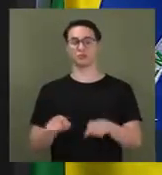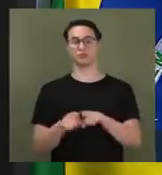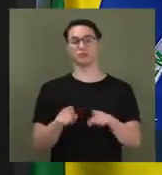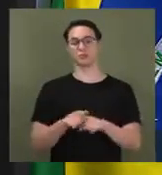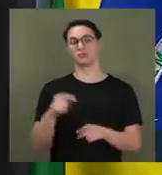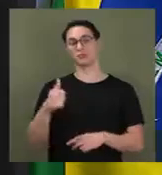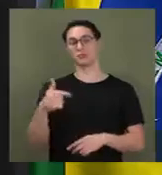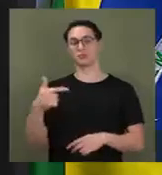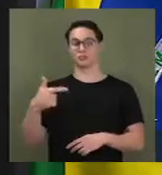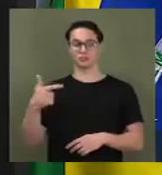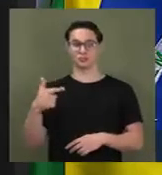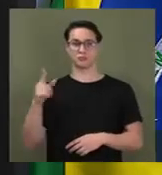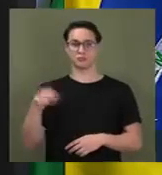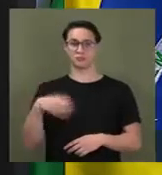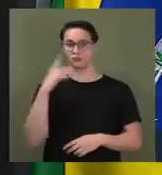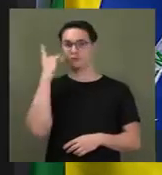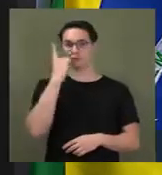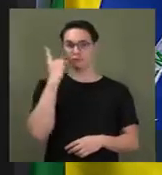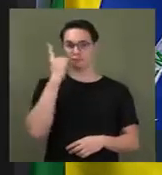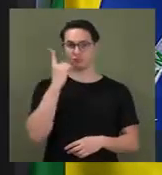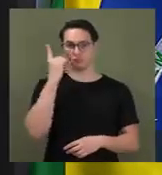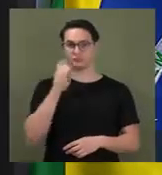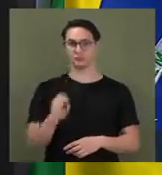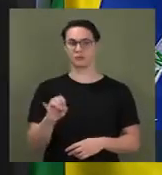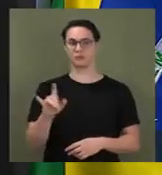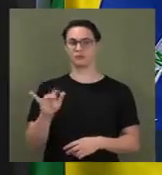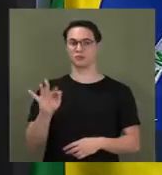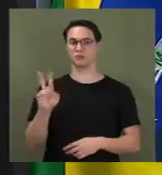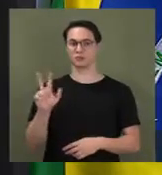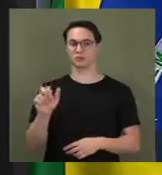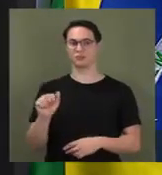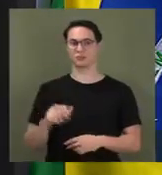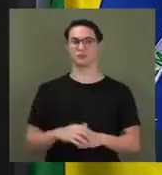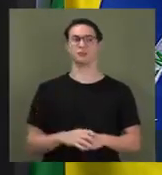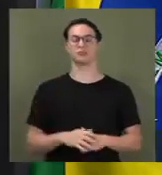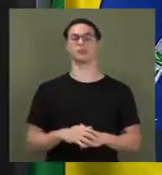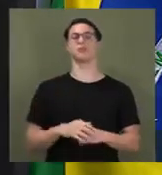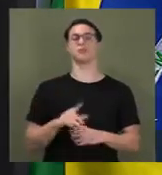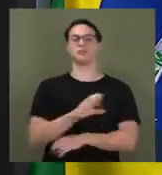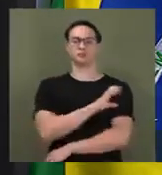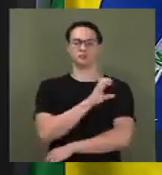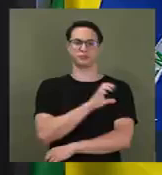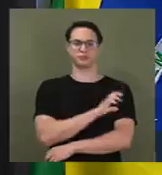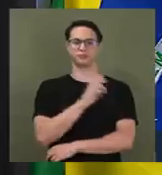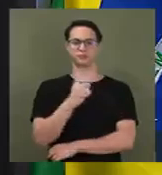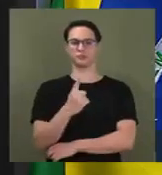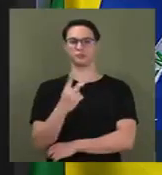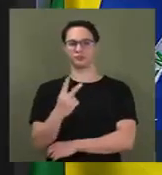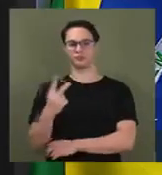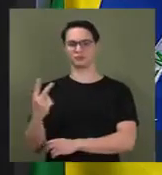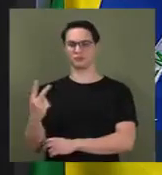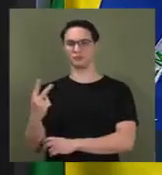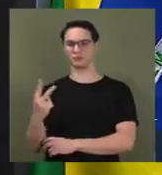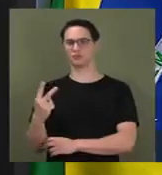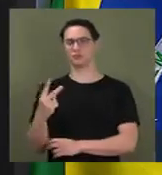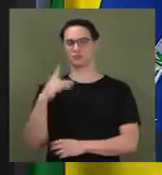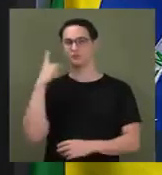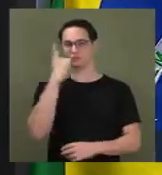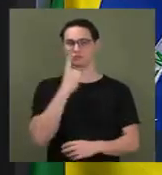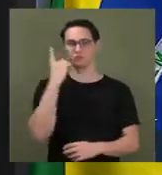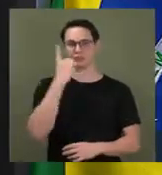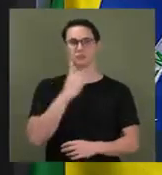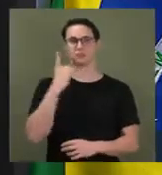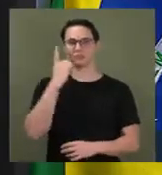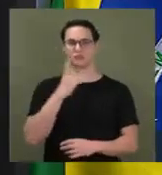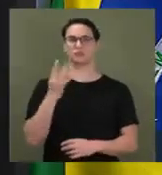também, deputada Silvia Cristina, que coordenam 122 deputados e